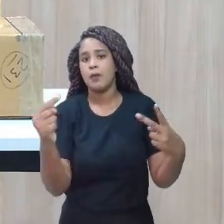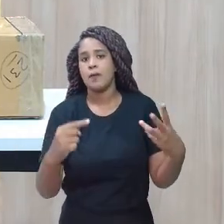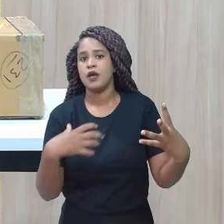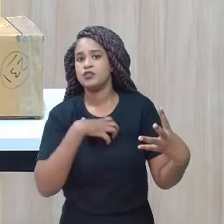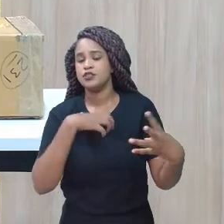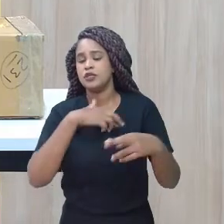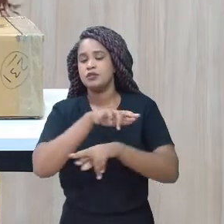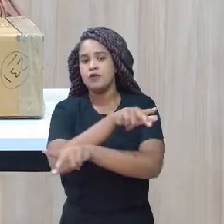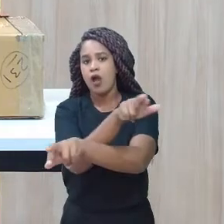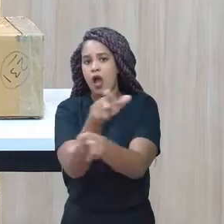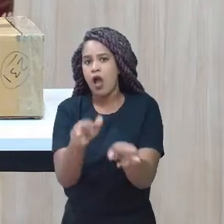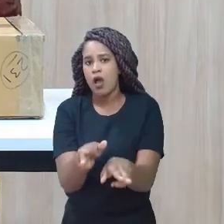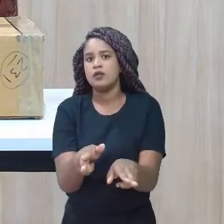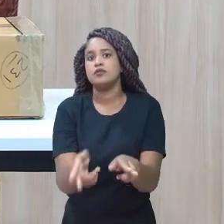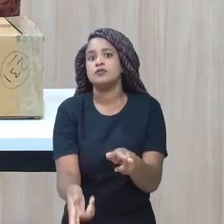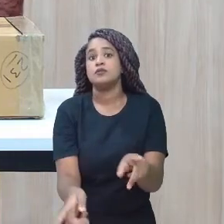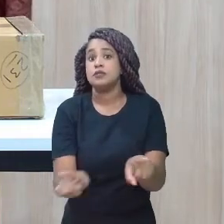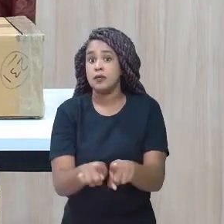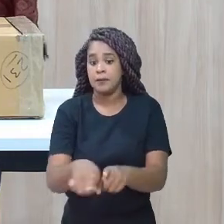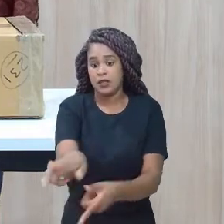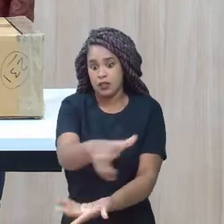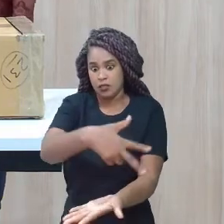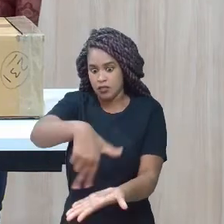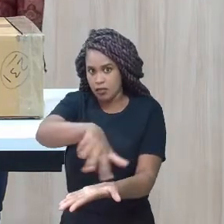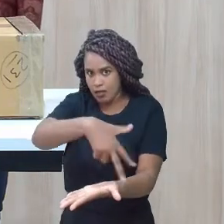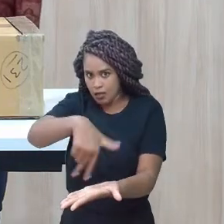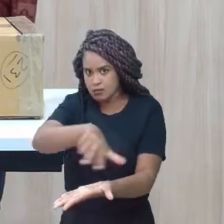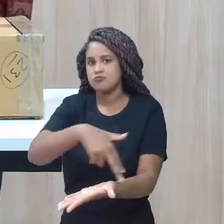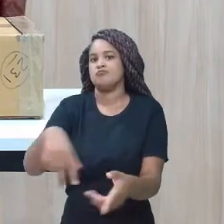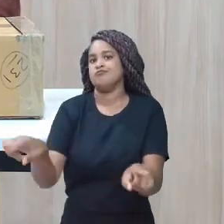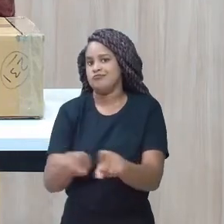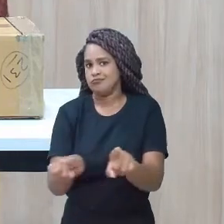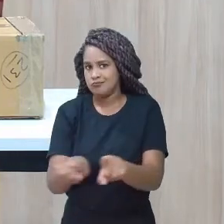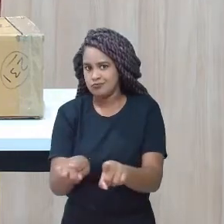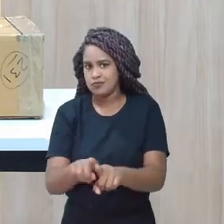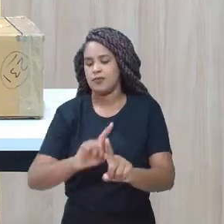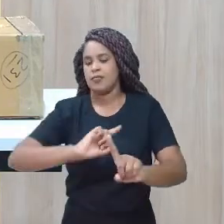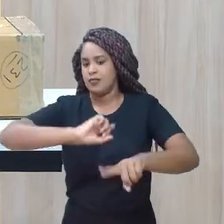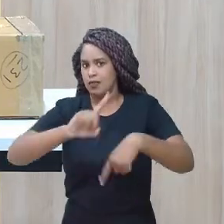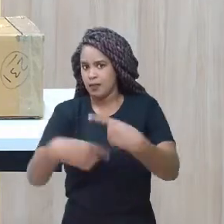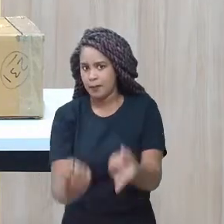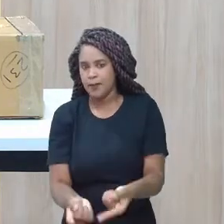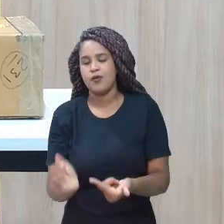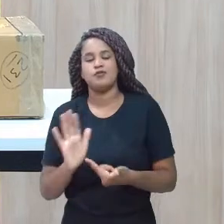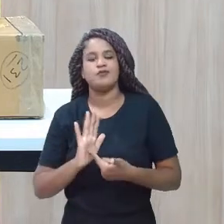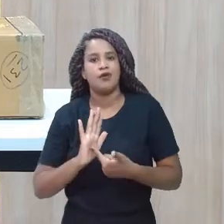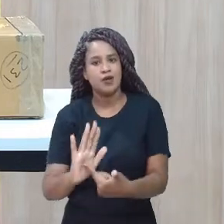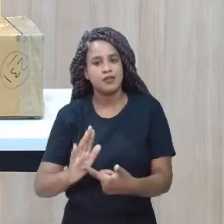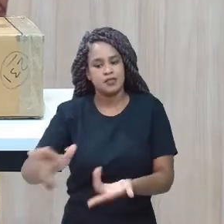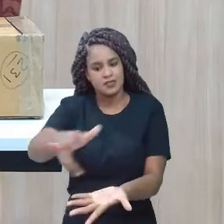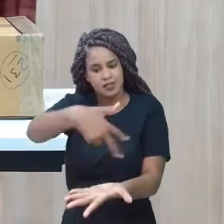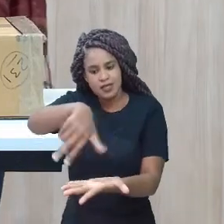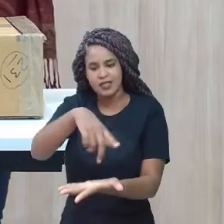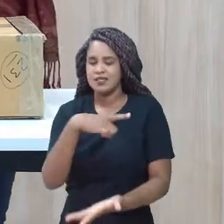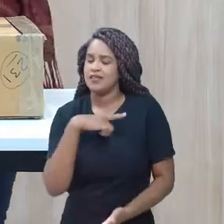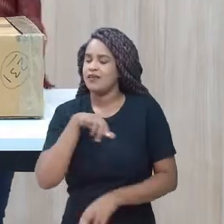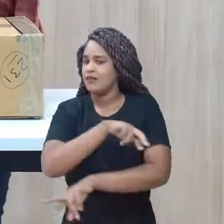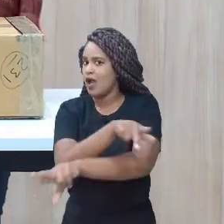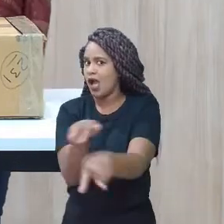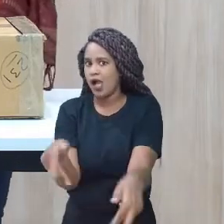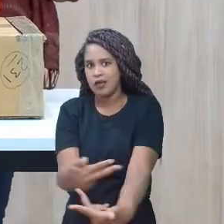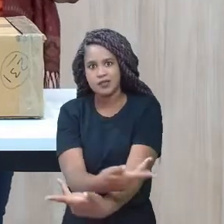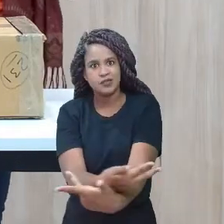linguagens visuais, incluindo a dança, ok? E depois a gente vai voltar para a dança. Tem muita coisa ainda,